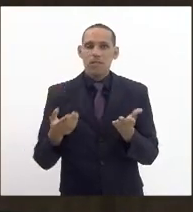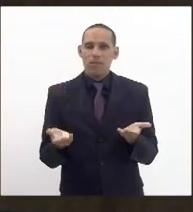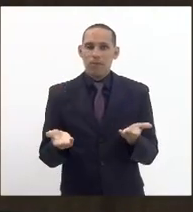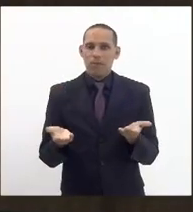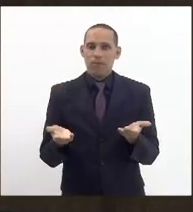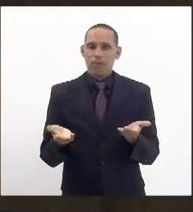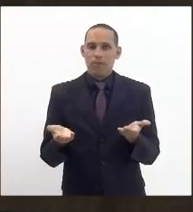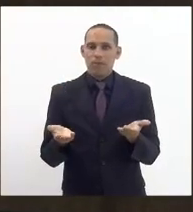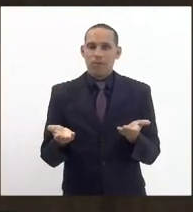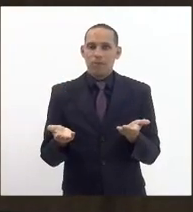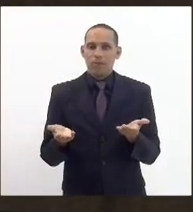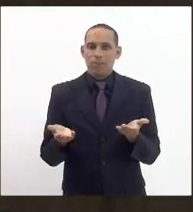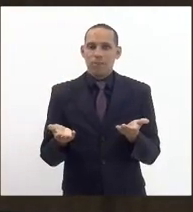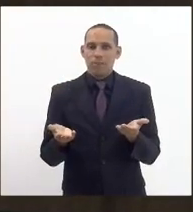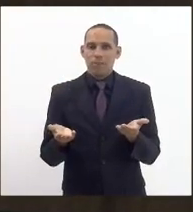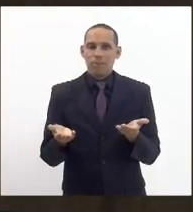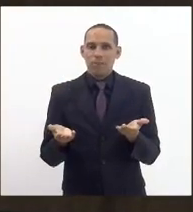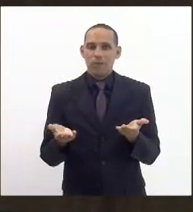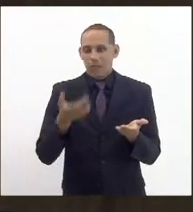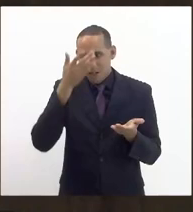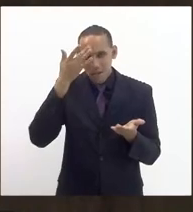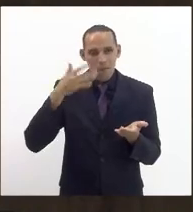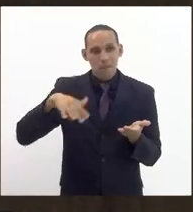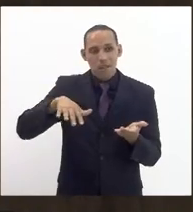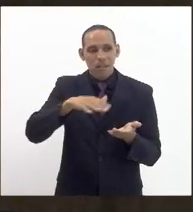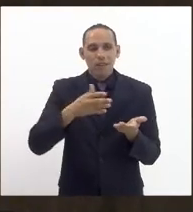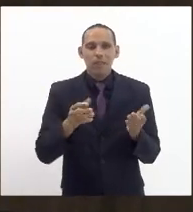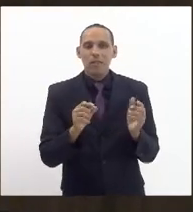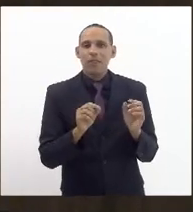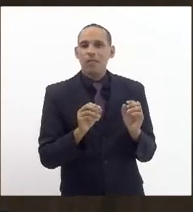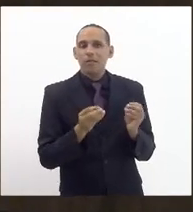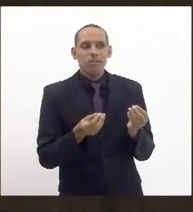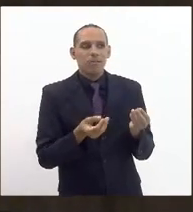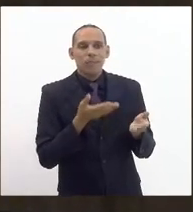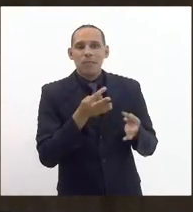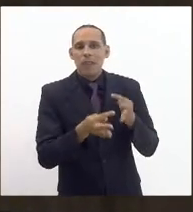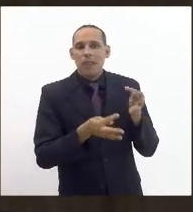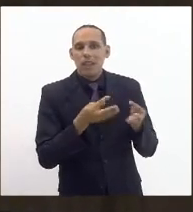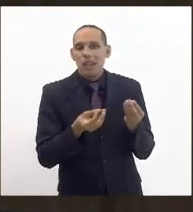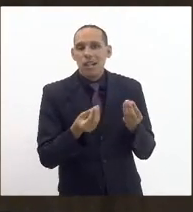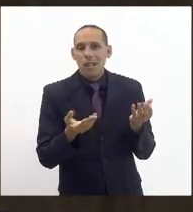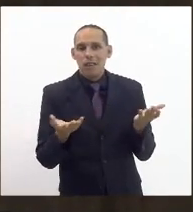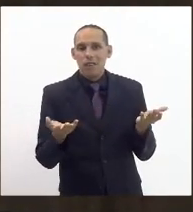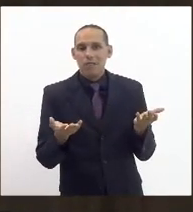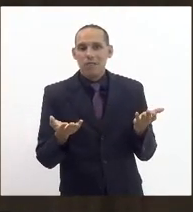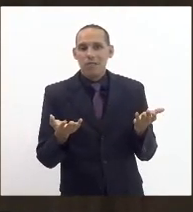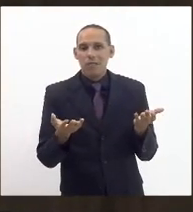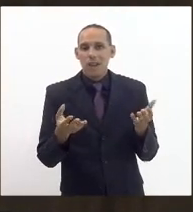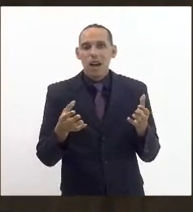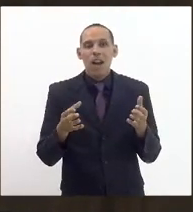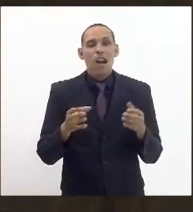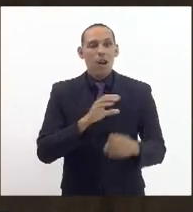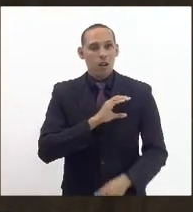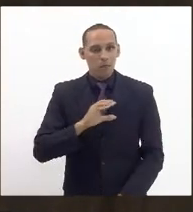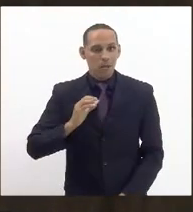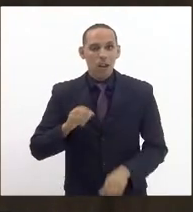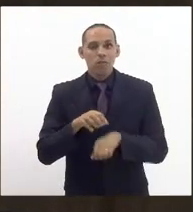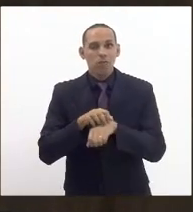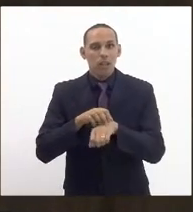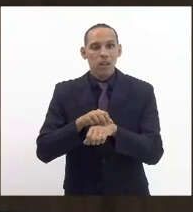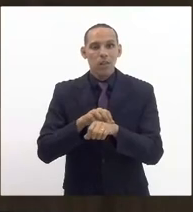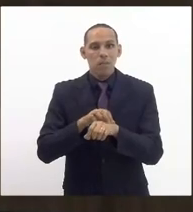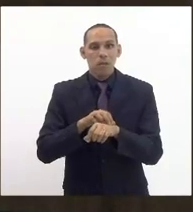aqui o que faz com essas pessoas. Então, a Comissão de Transporte é contrária a